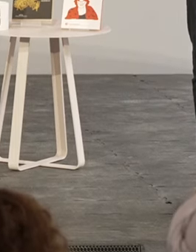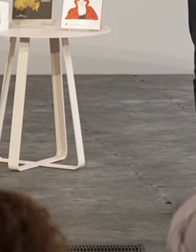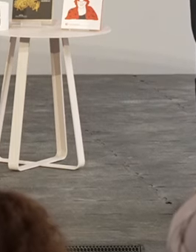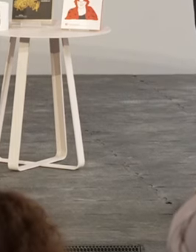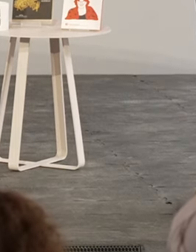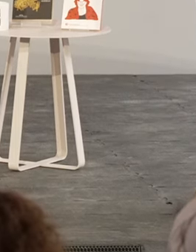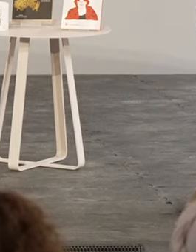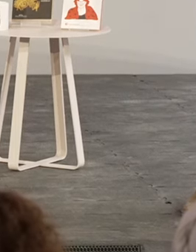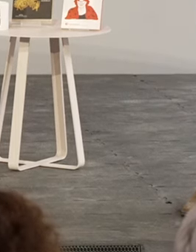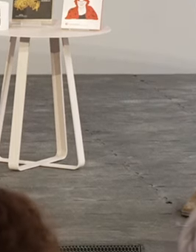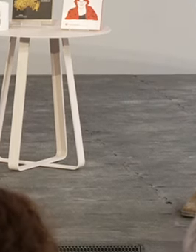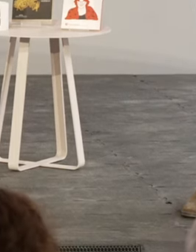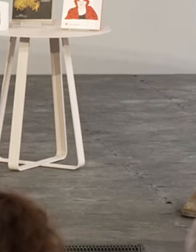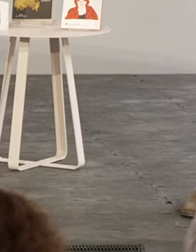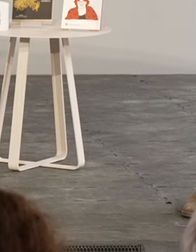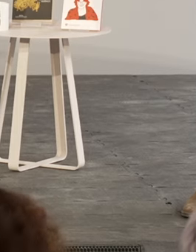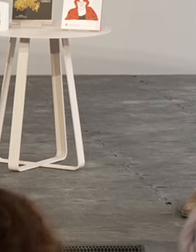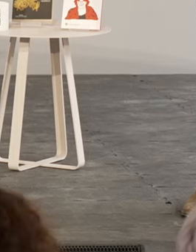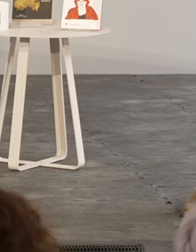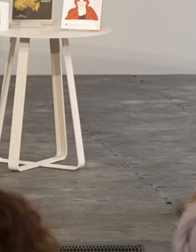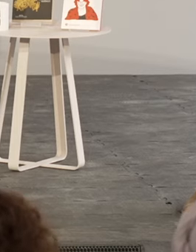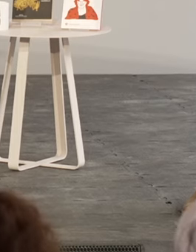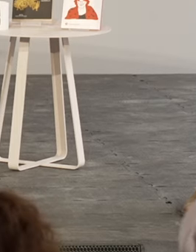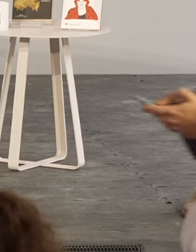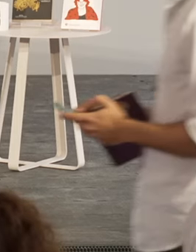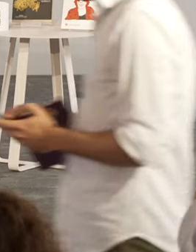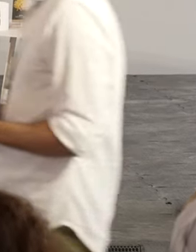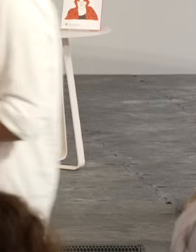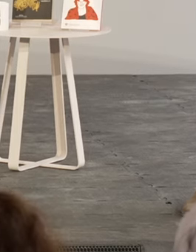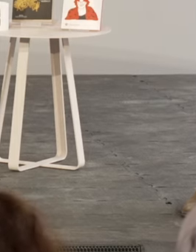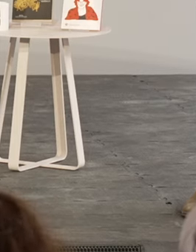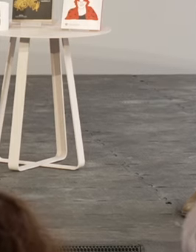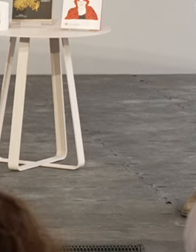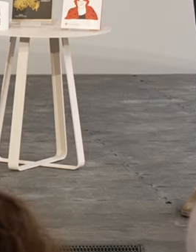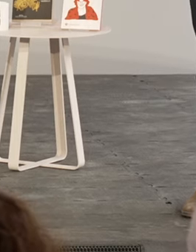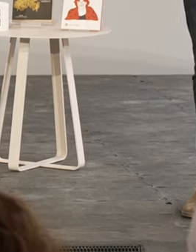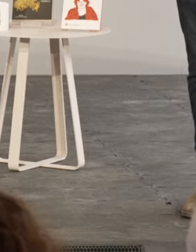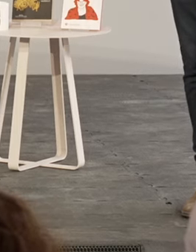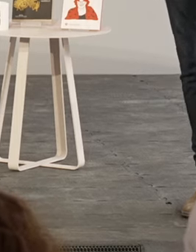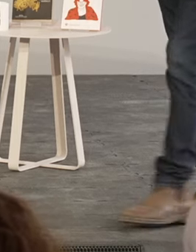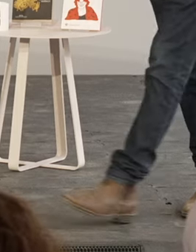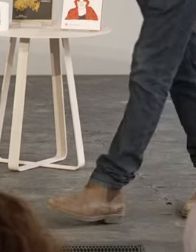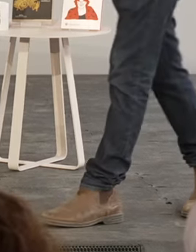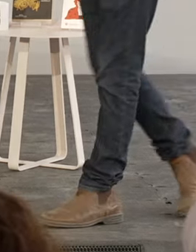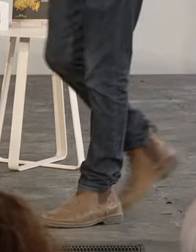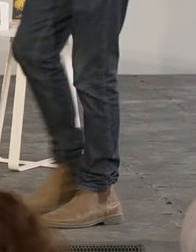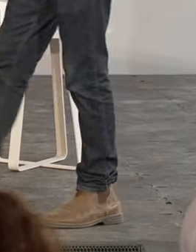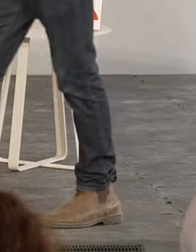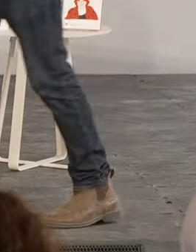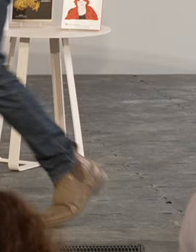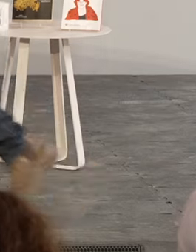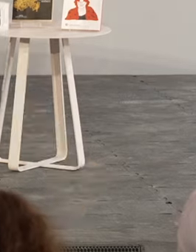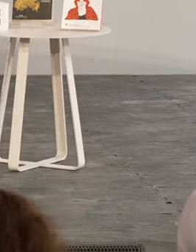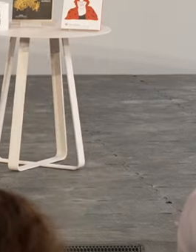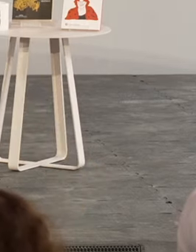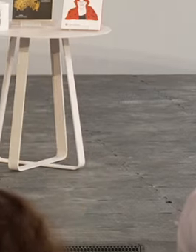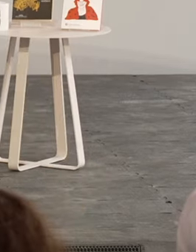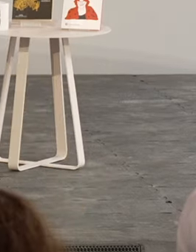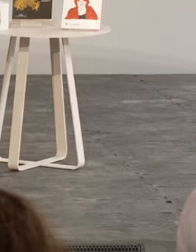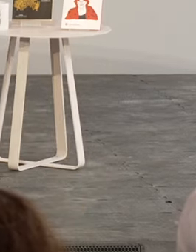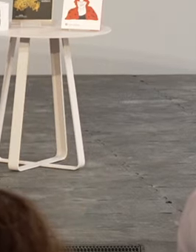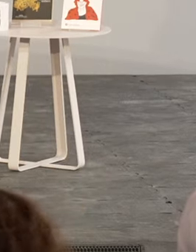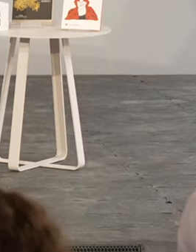favor, ocupem seus lugares. Temos alguns recados importantes para você. Este evento está sendo gravado e será publicado em